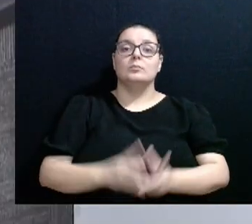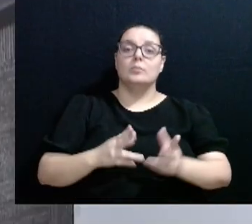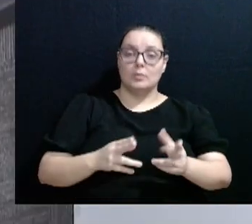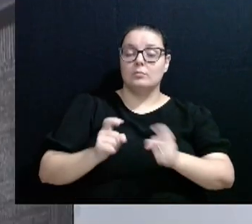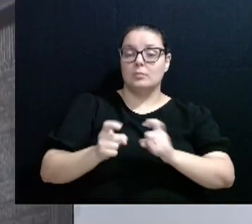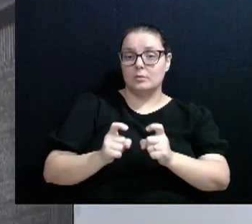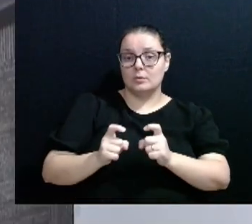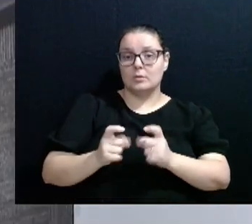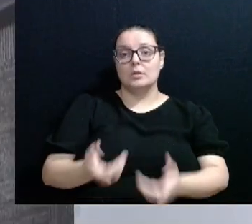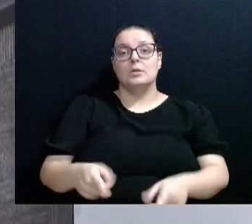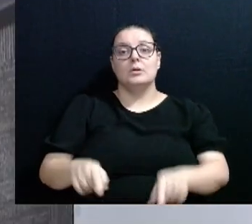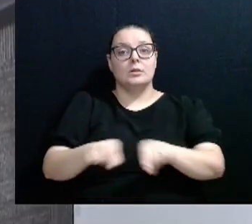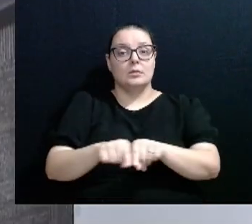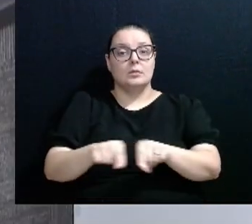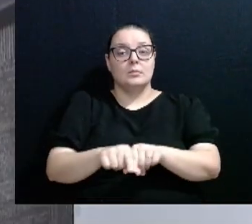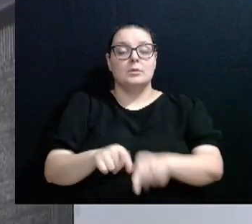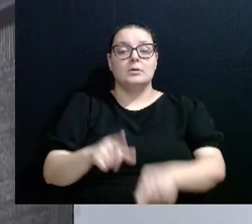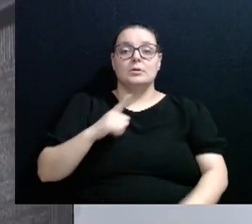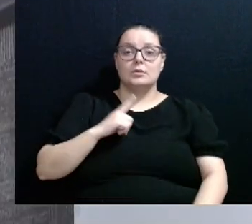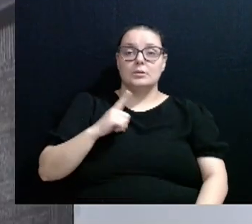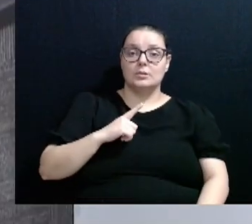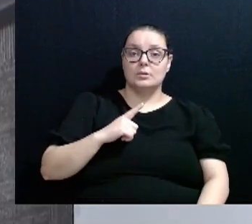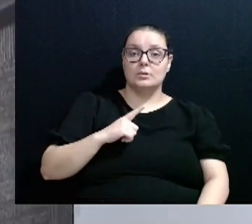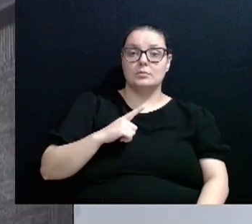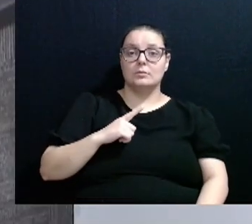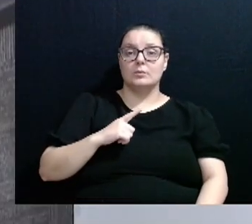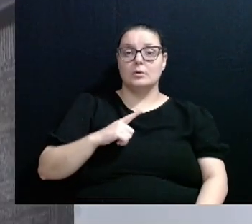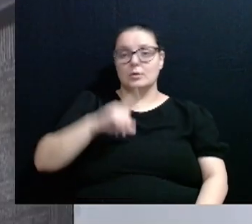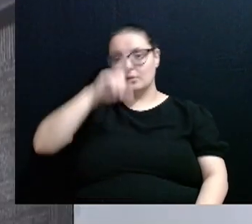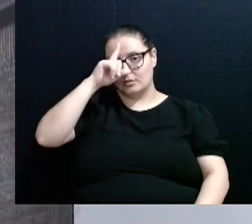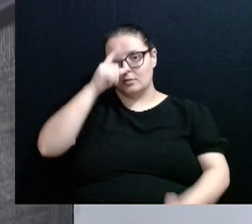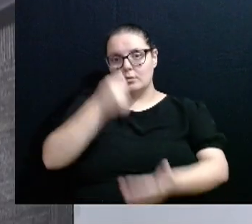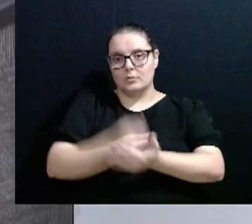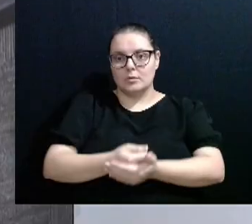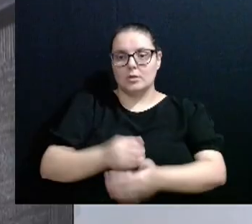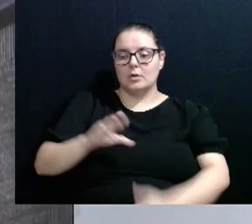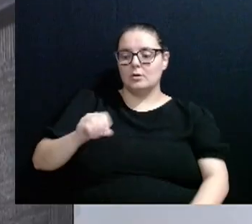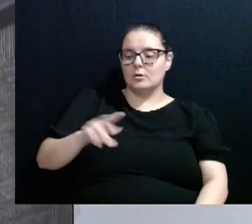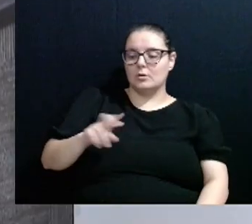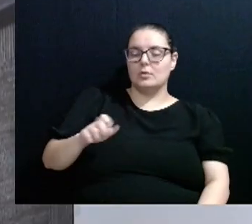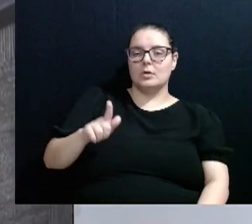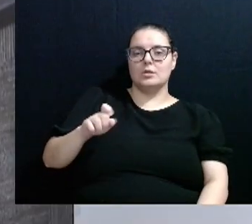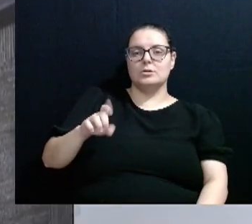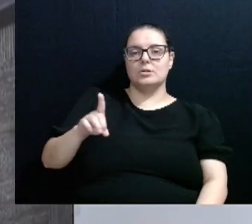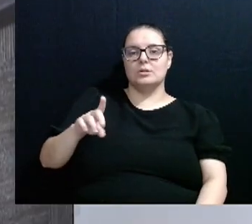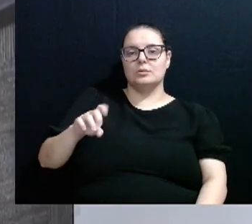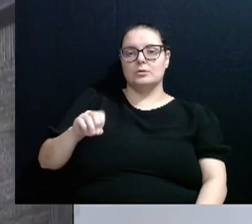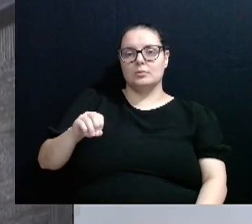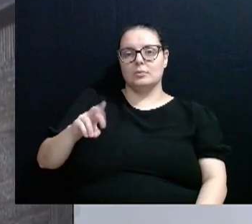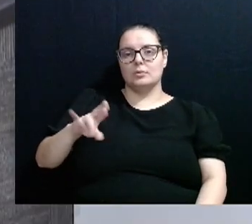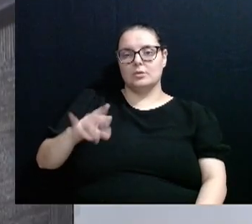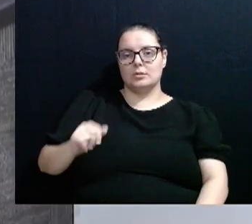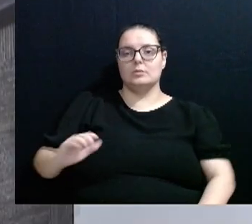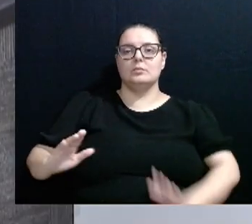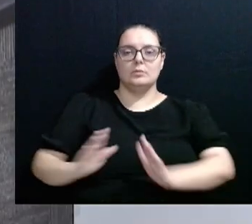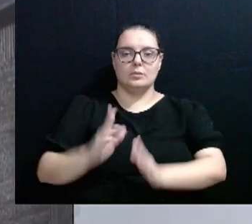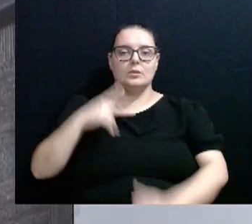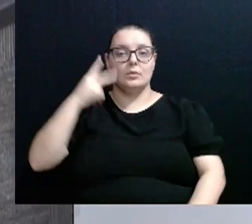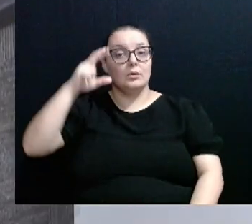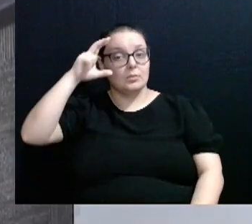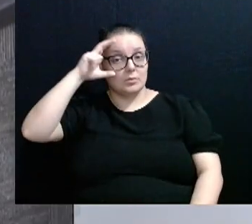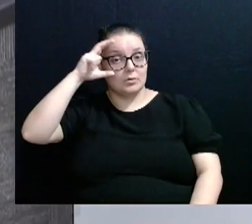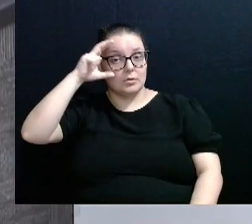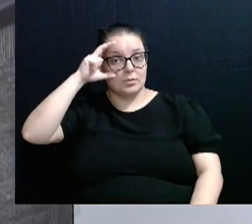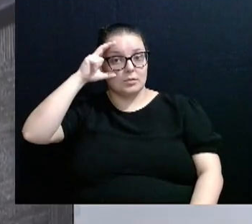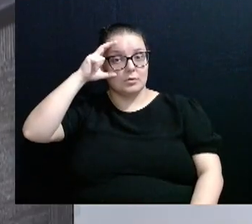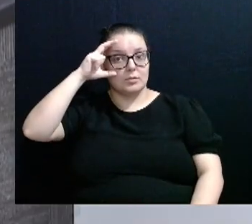inclusive, também por definição da corregedoria, que tem à frente o vereador Carlinhos Camelô, pela